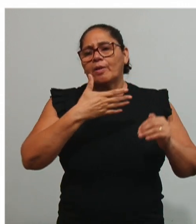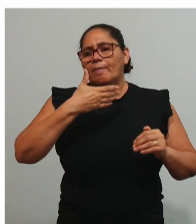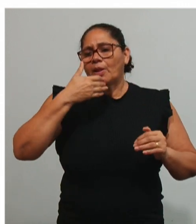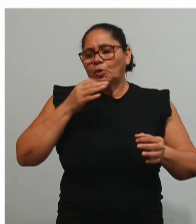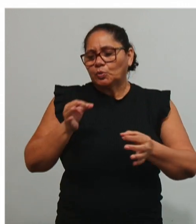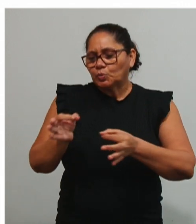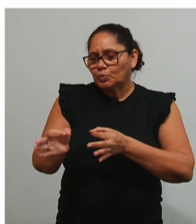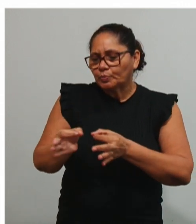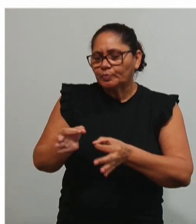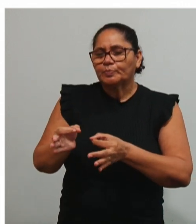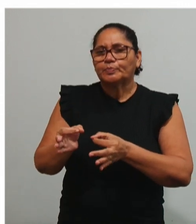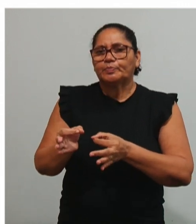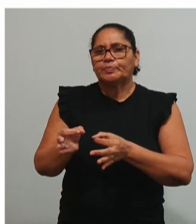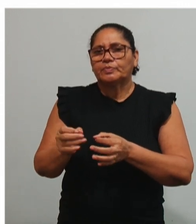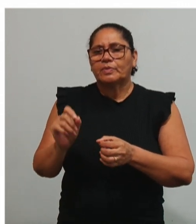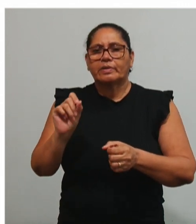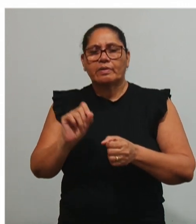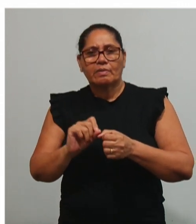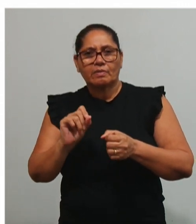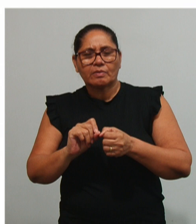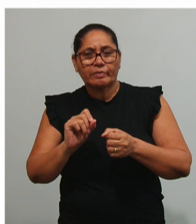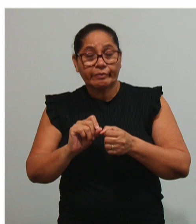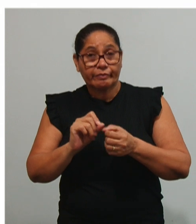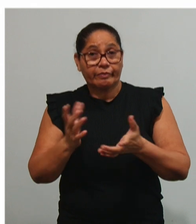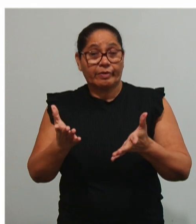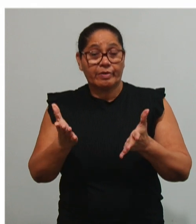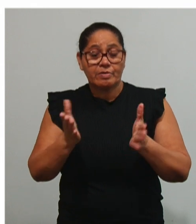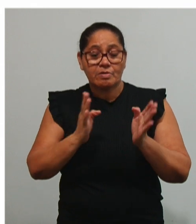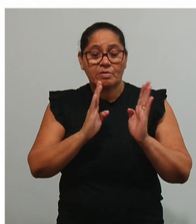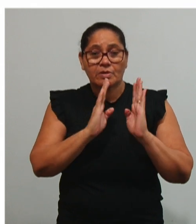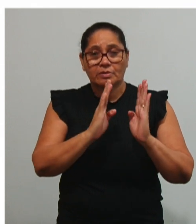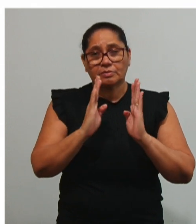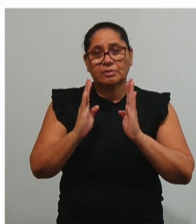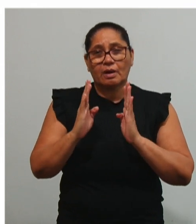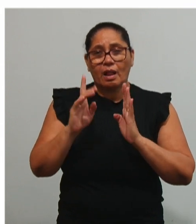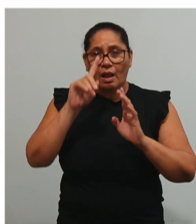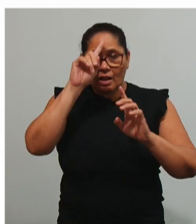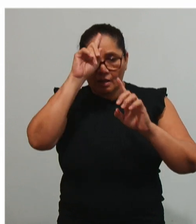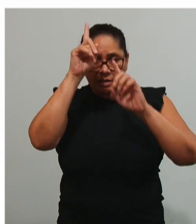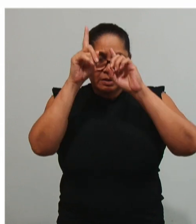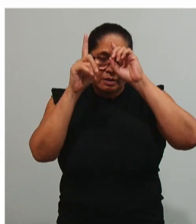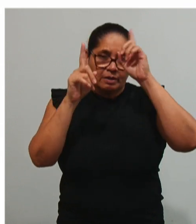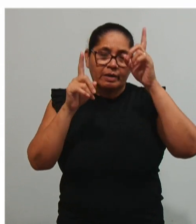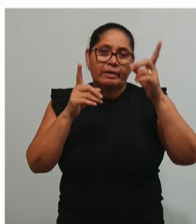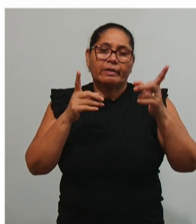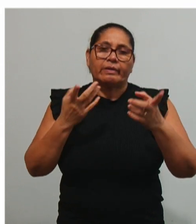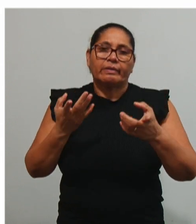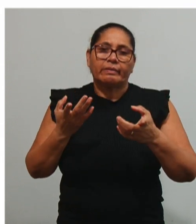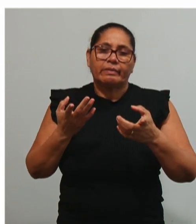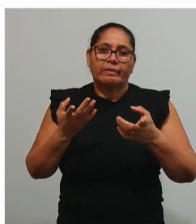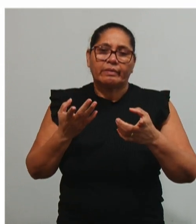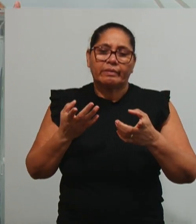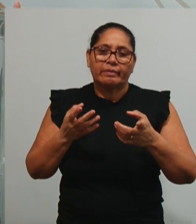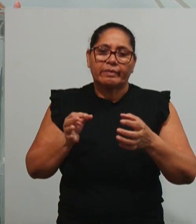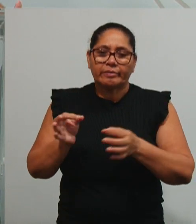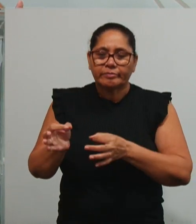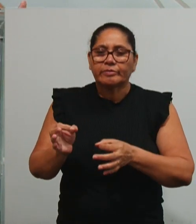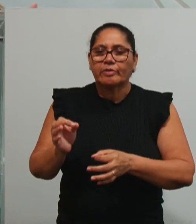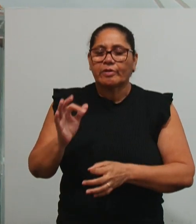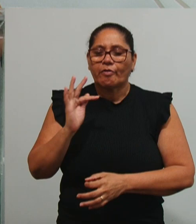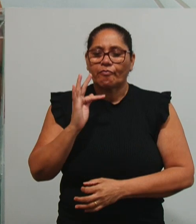plano que está sendo concebido a partir dessa ideia do planejamento como um procedimento